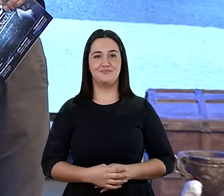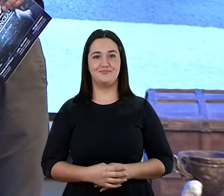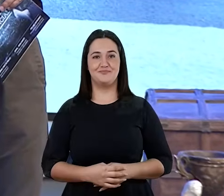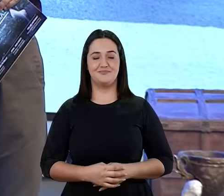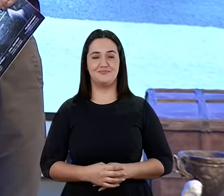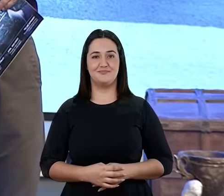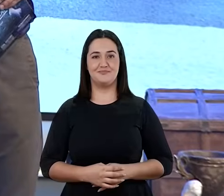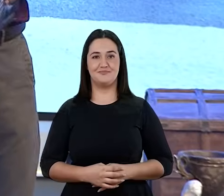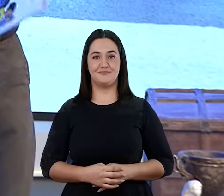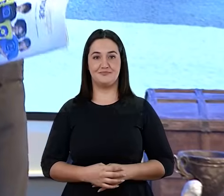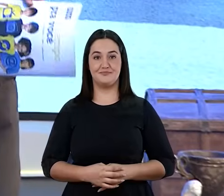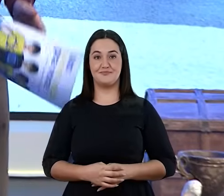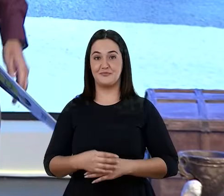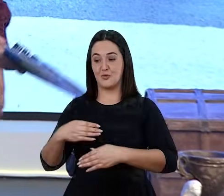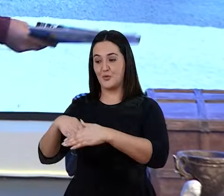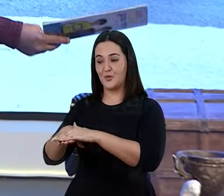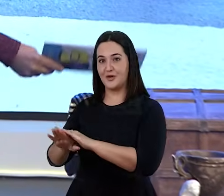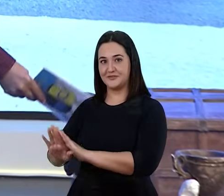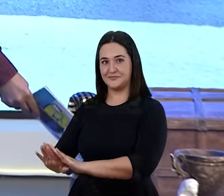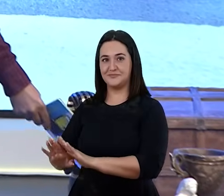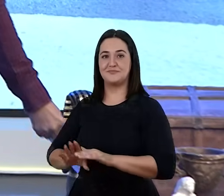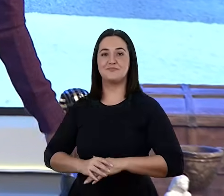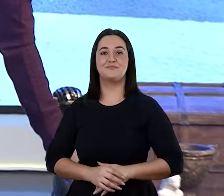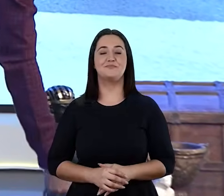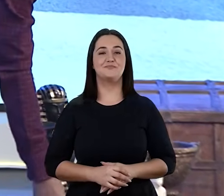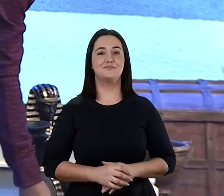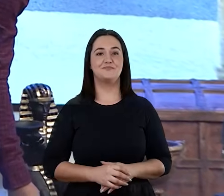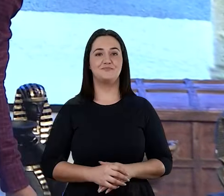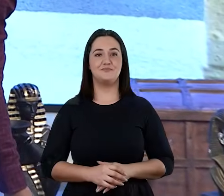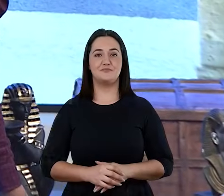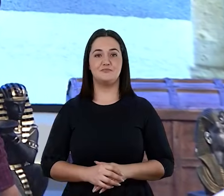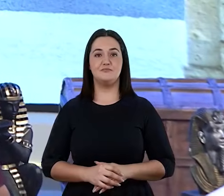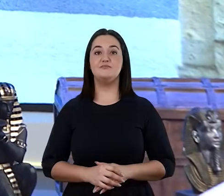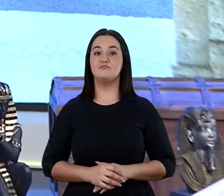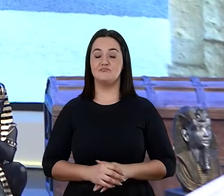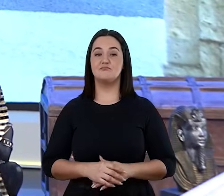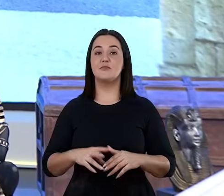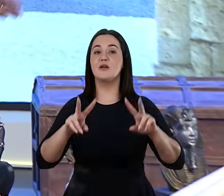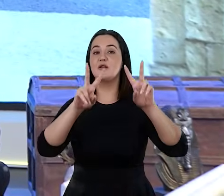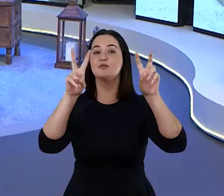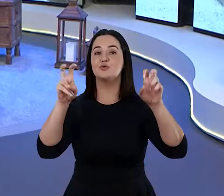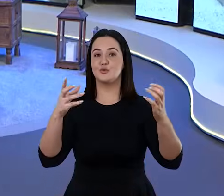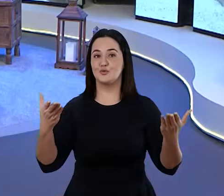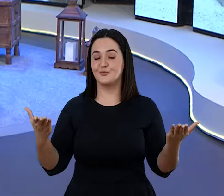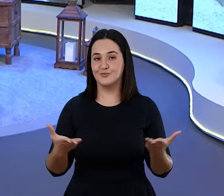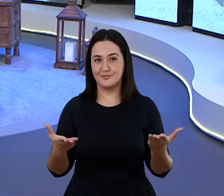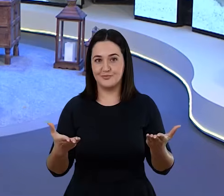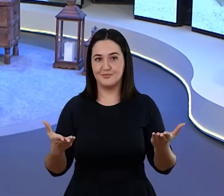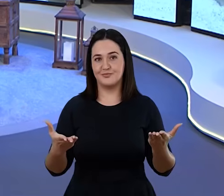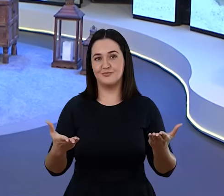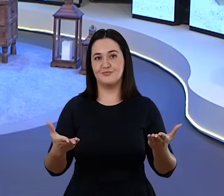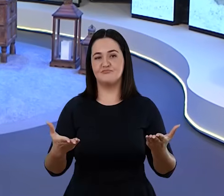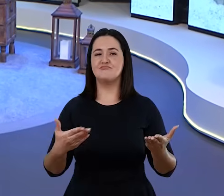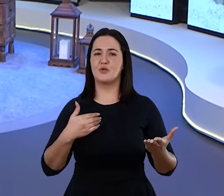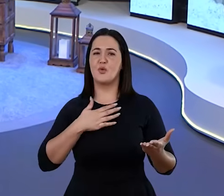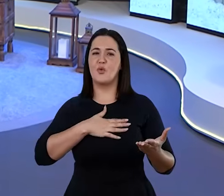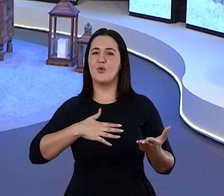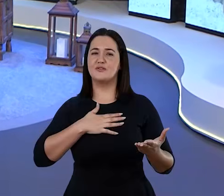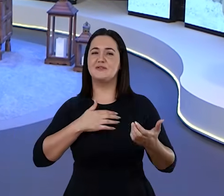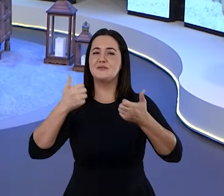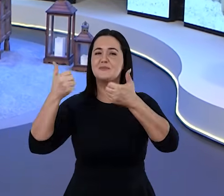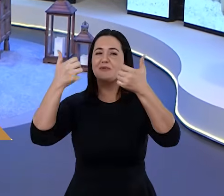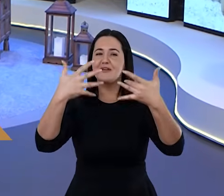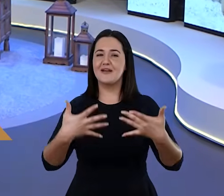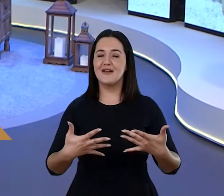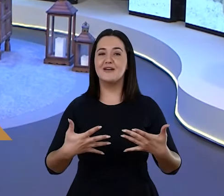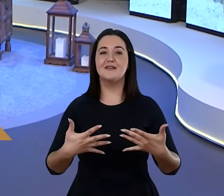de graça, tá bem? Vou colocar o meu guia já separado aqui e vamos ao assunto de hoje. Eu gostaria